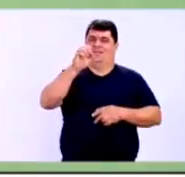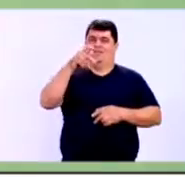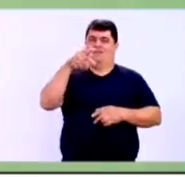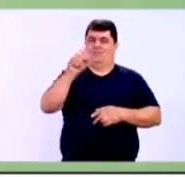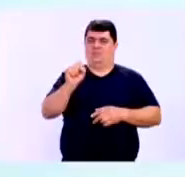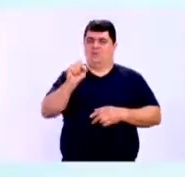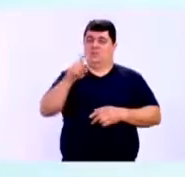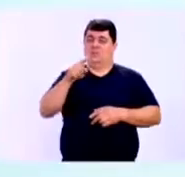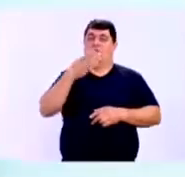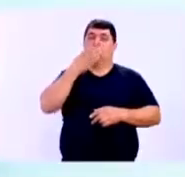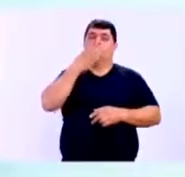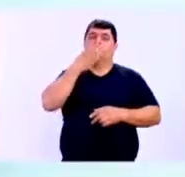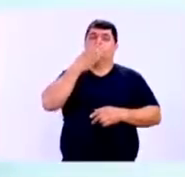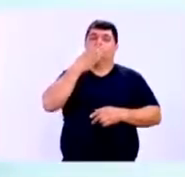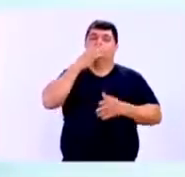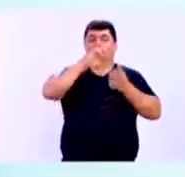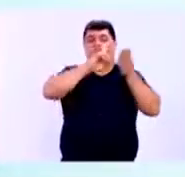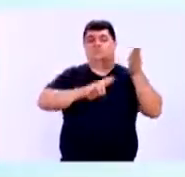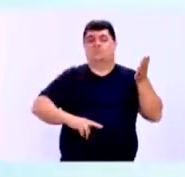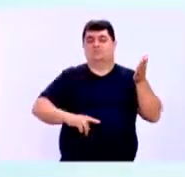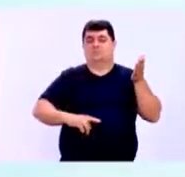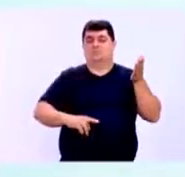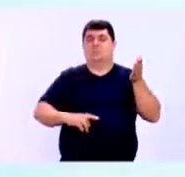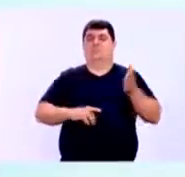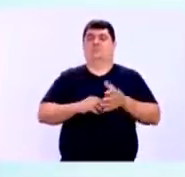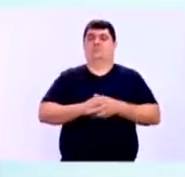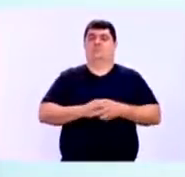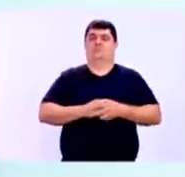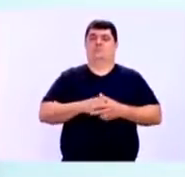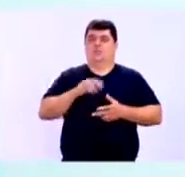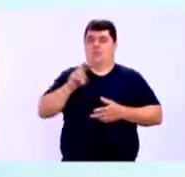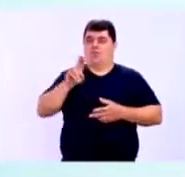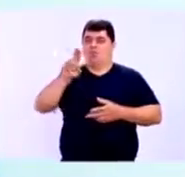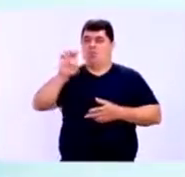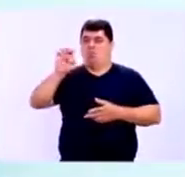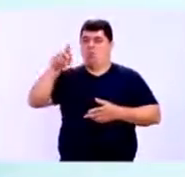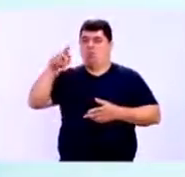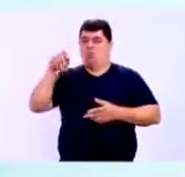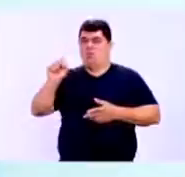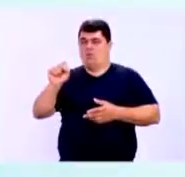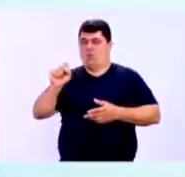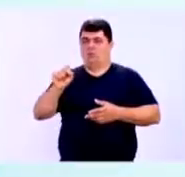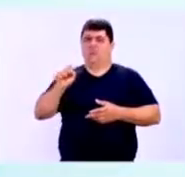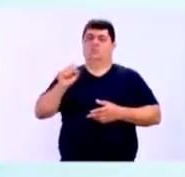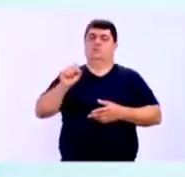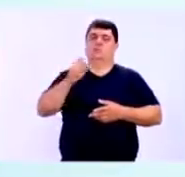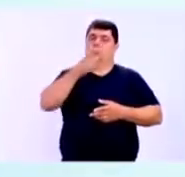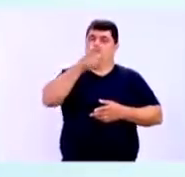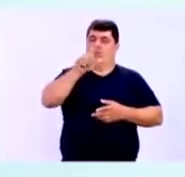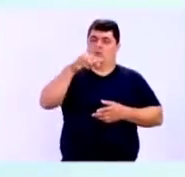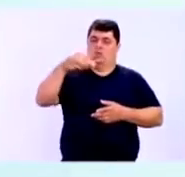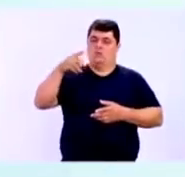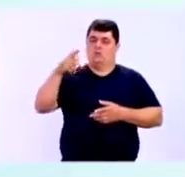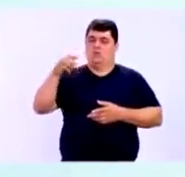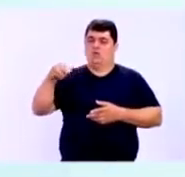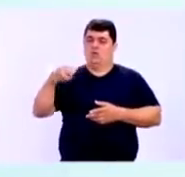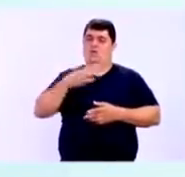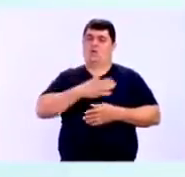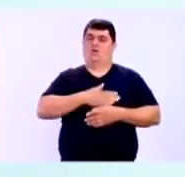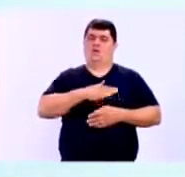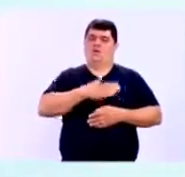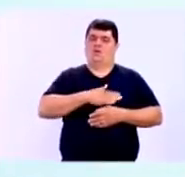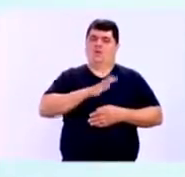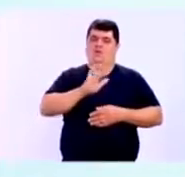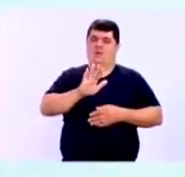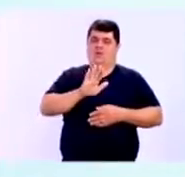de inventário. É um modo de fazer um certo inventário. O WEPs é um modo. E o MPM um modo. Calma, calma,